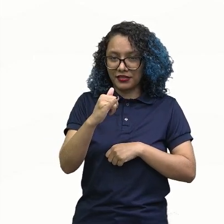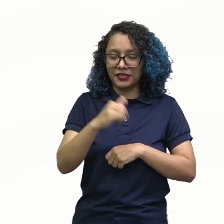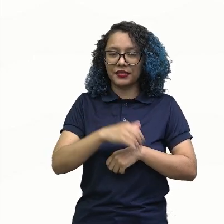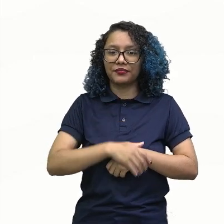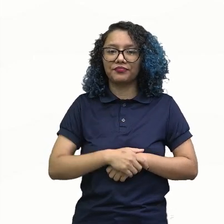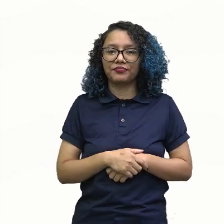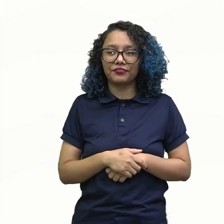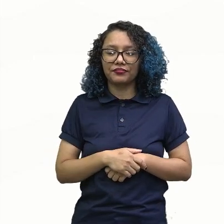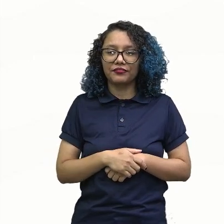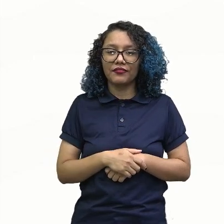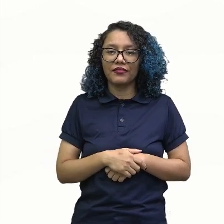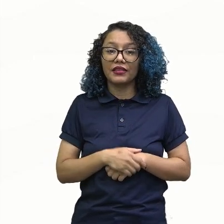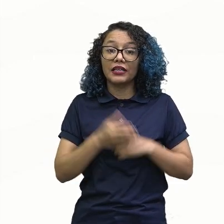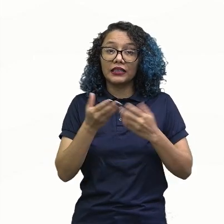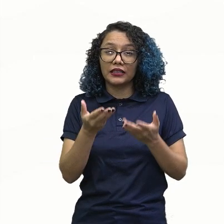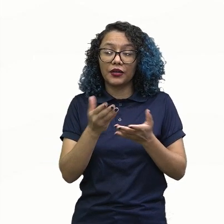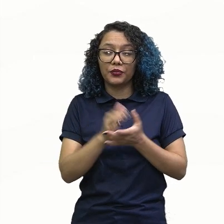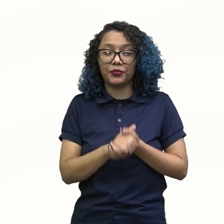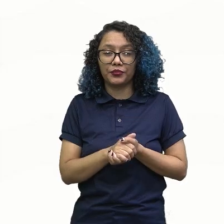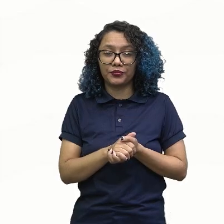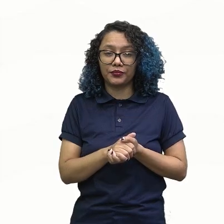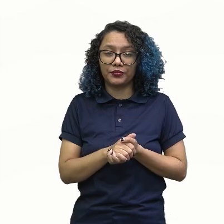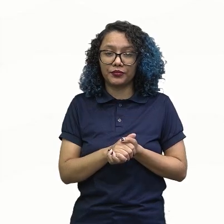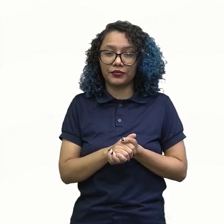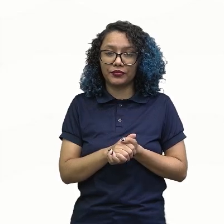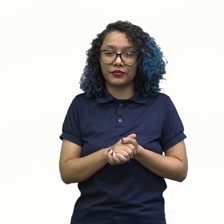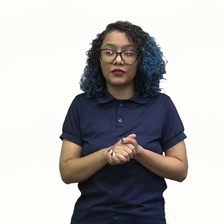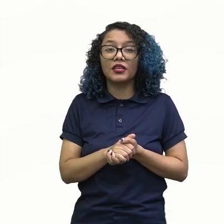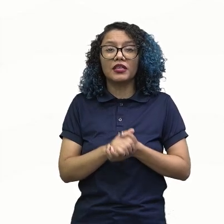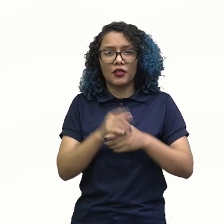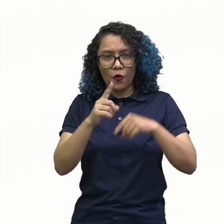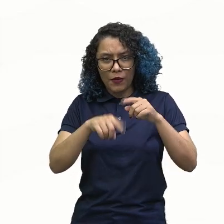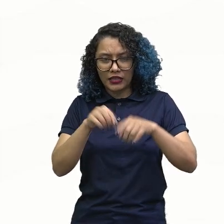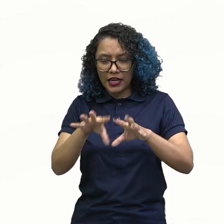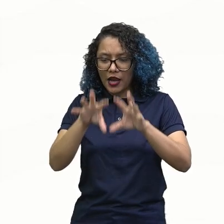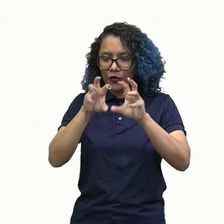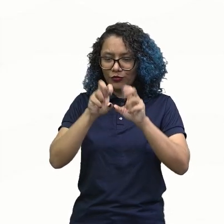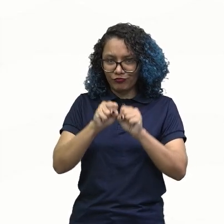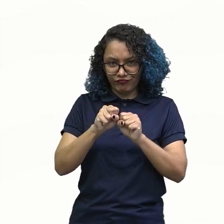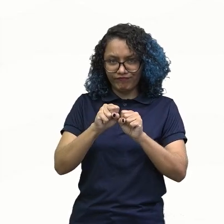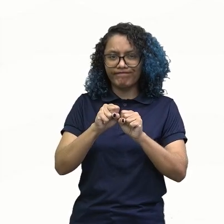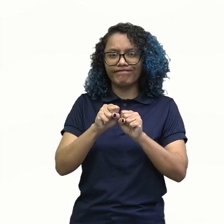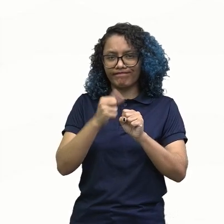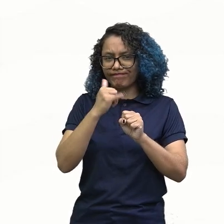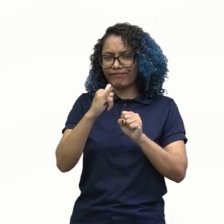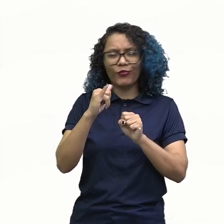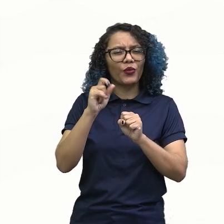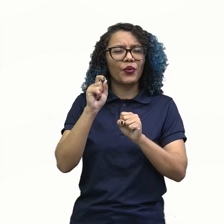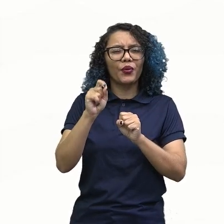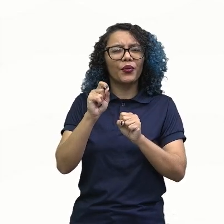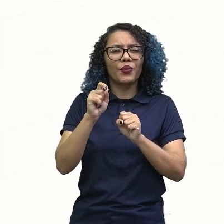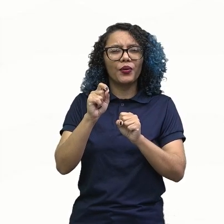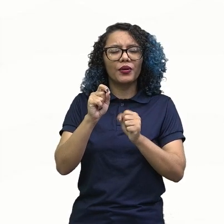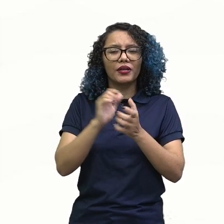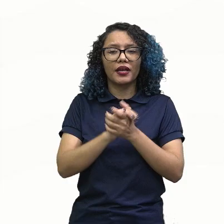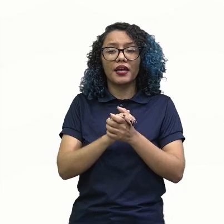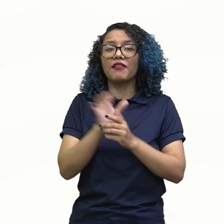energia. Logo, para os receptores elétricos, são